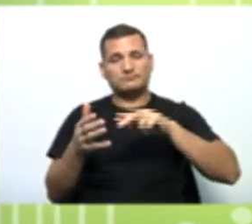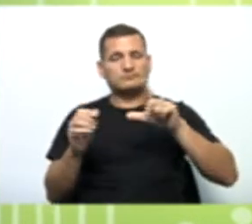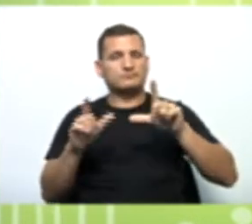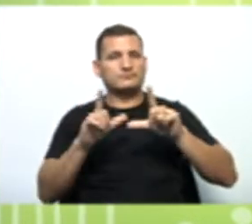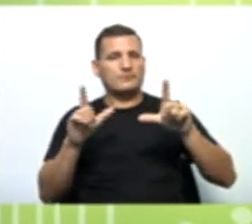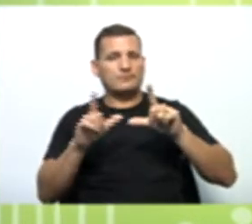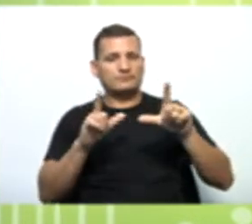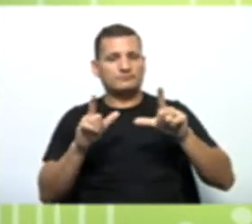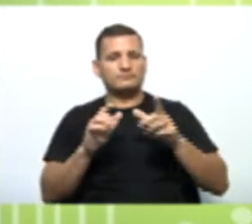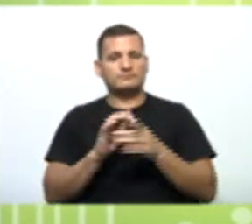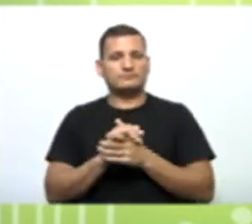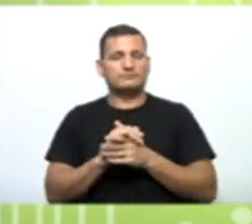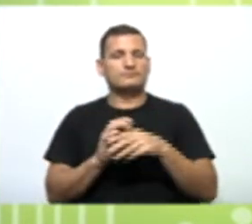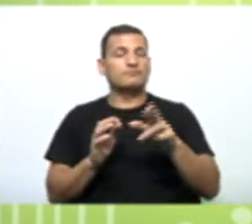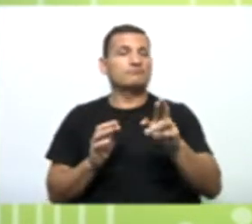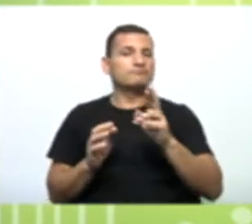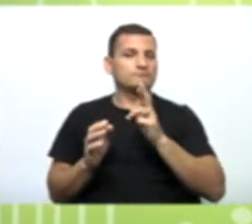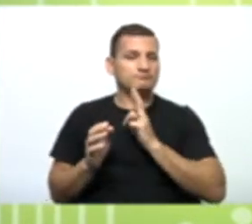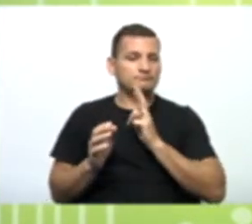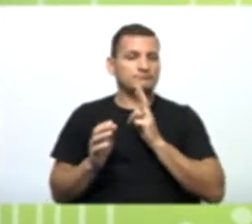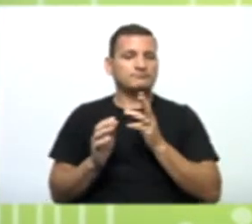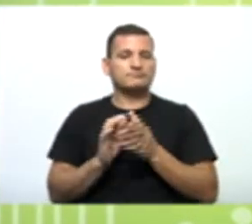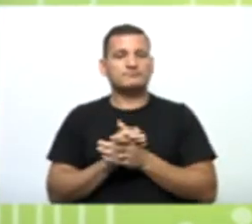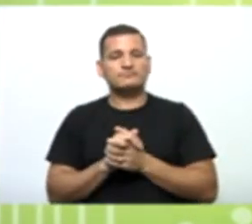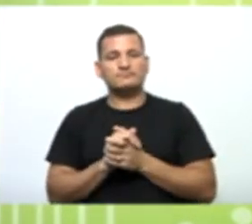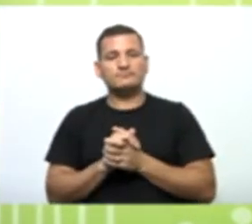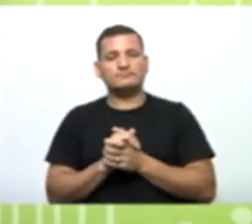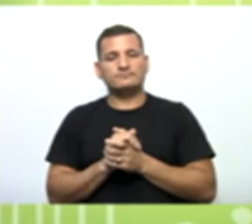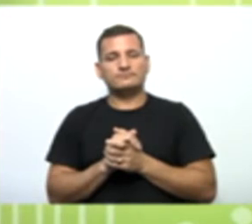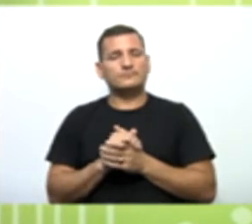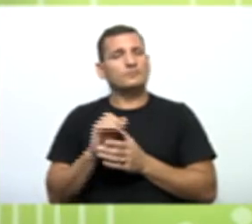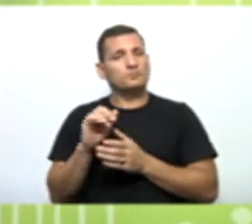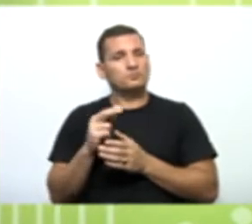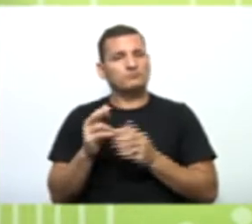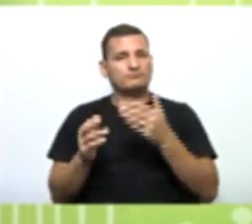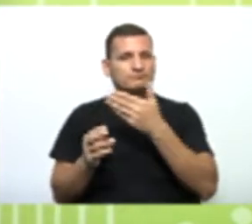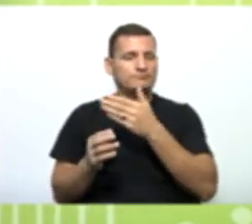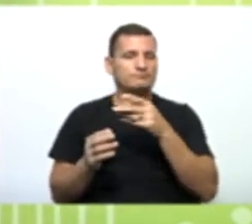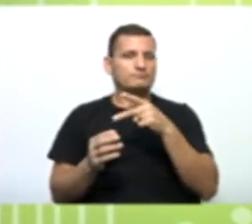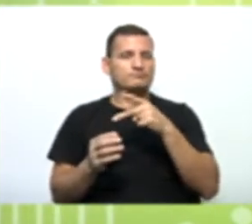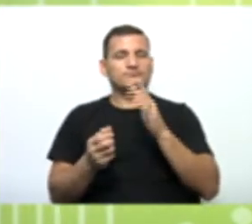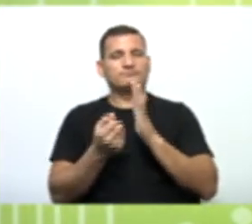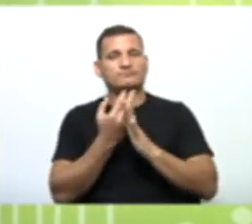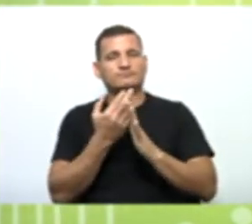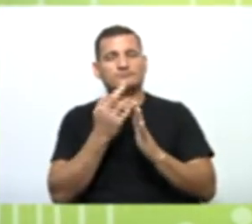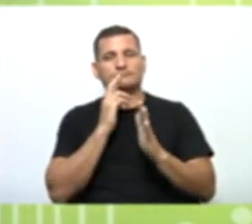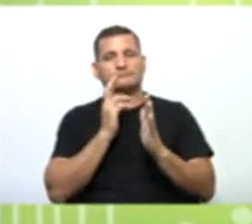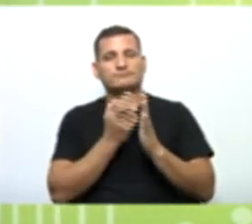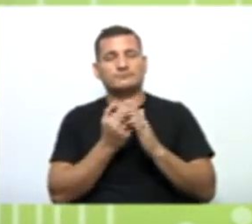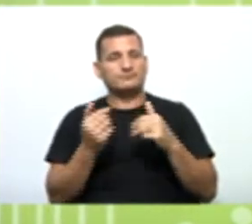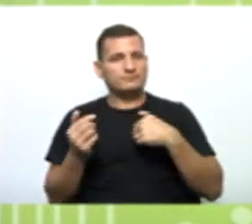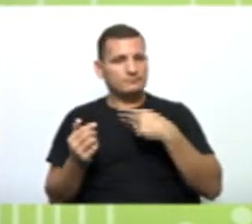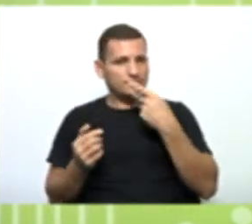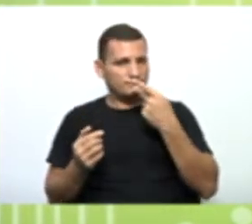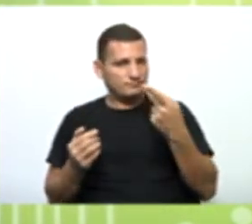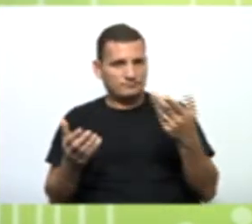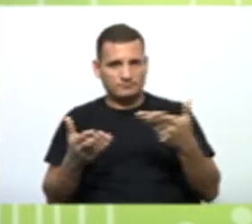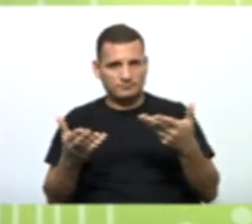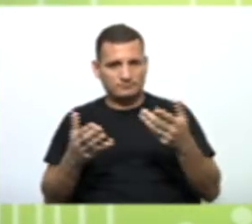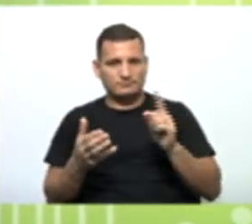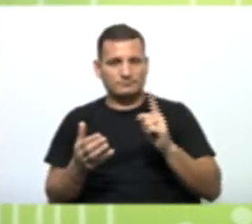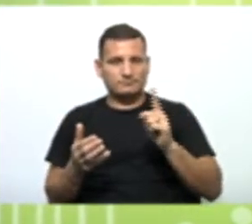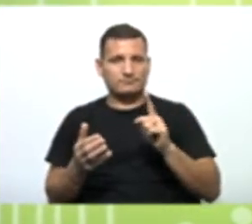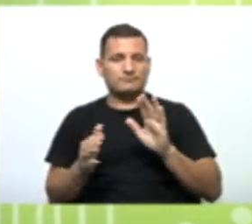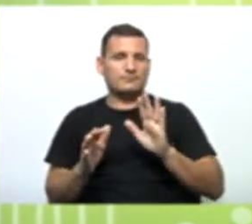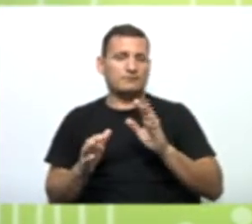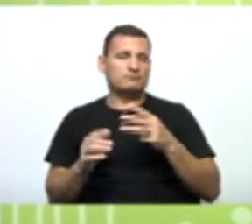slide e me responda. Até responda aqui com o Silmar. Eu não vou falar agora, vou dar aí uns 3